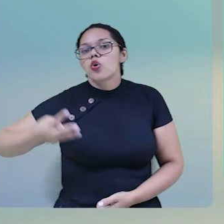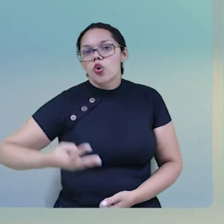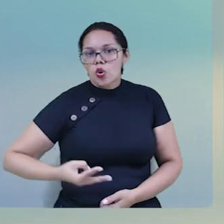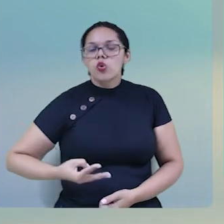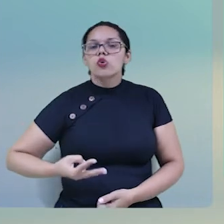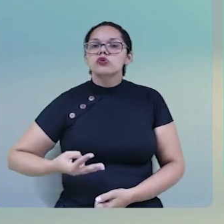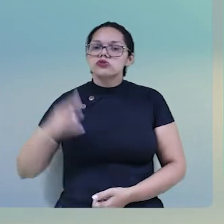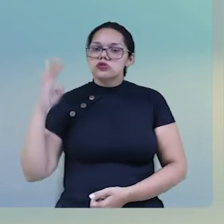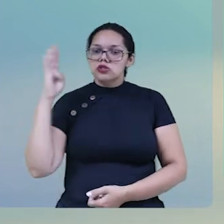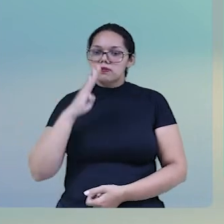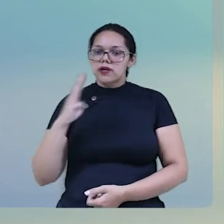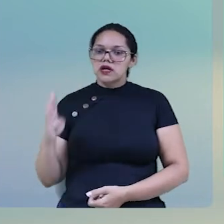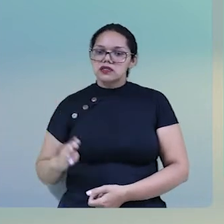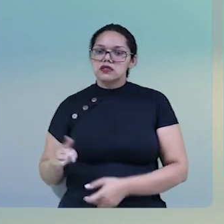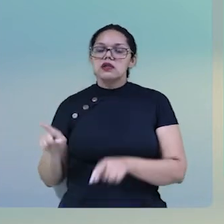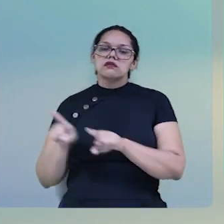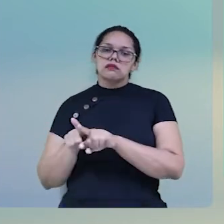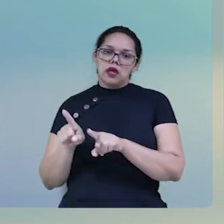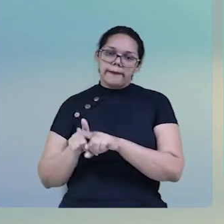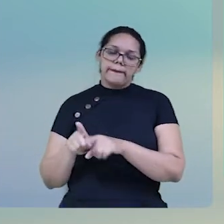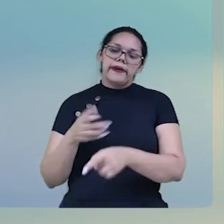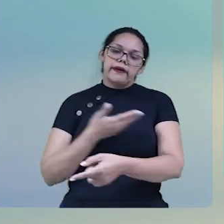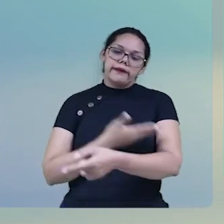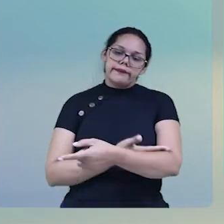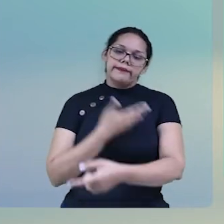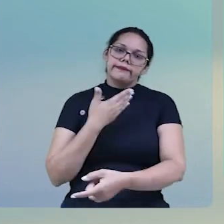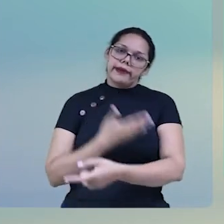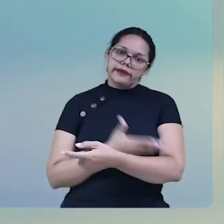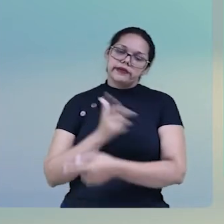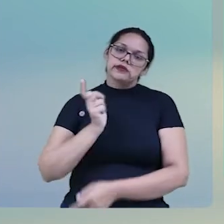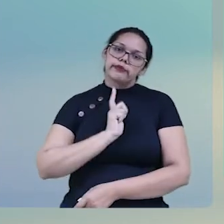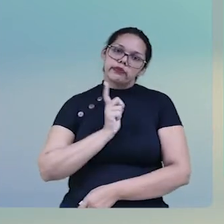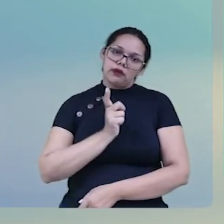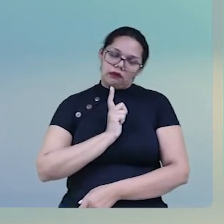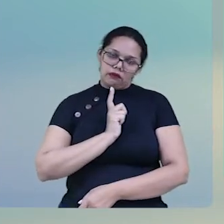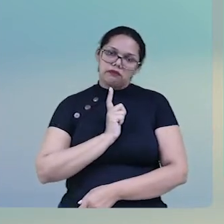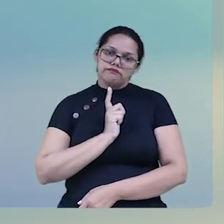também possuem a hipertensão, tá?